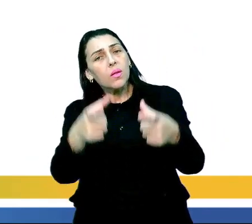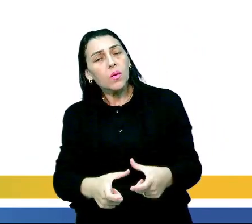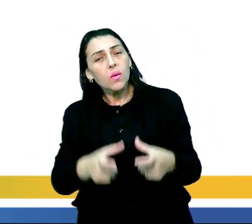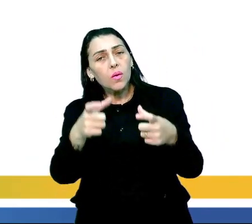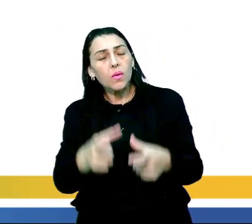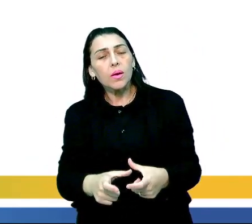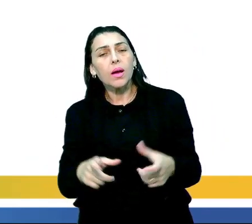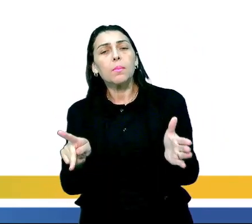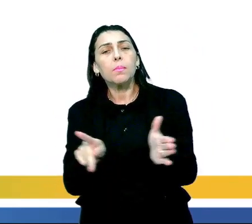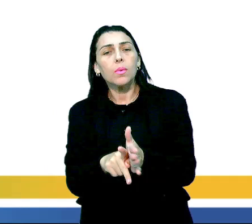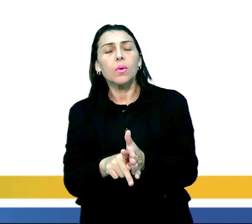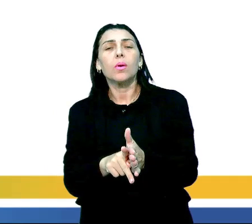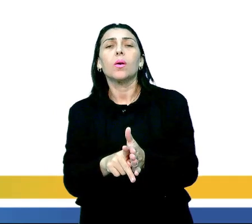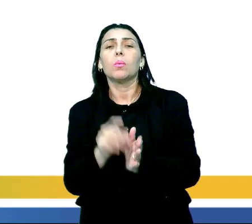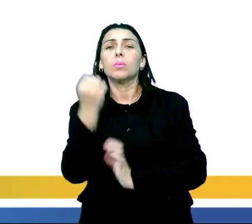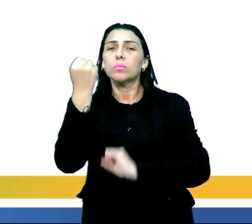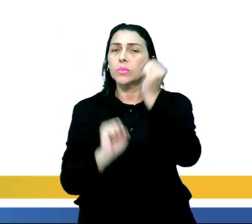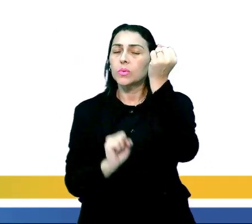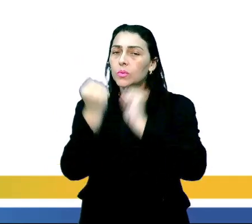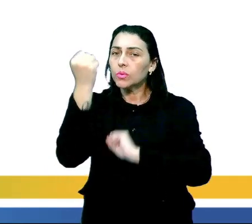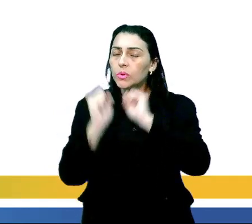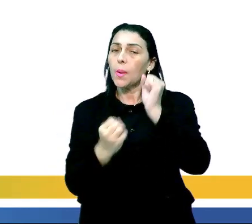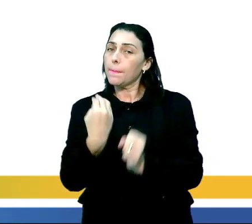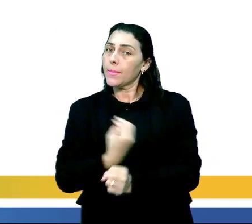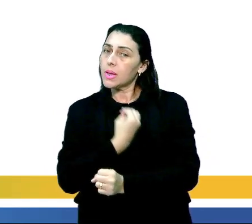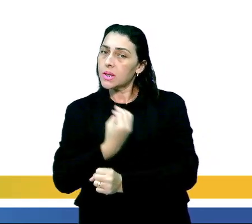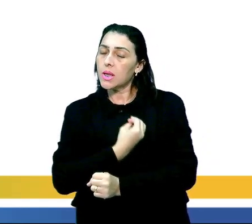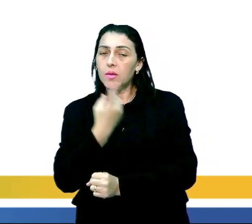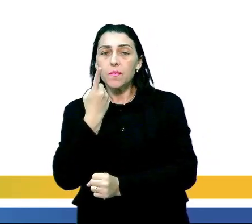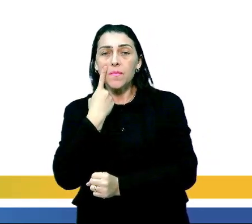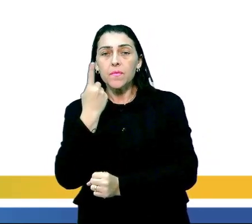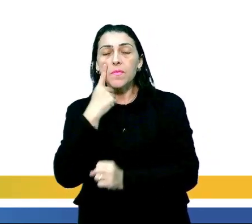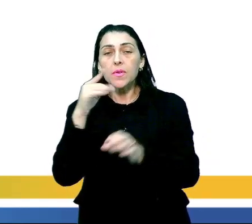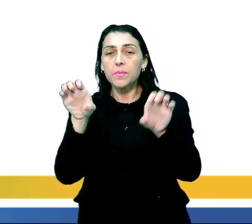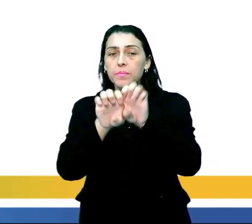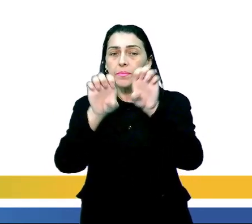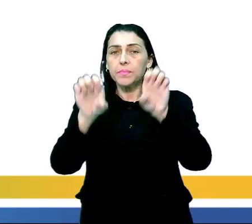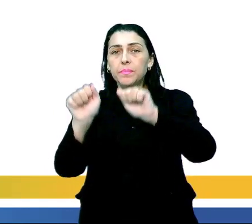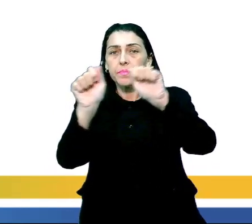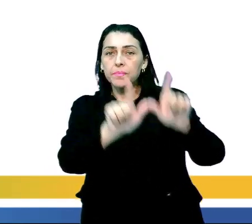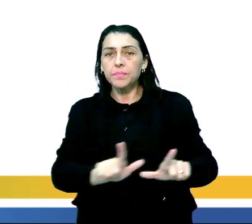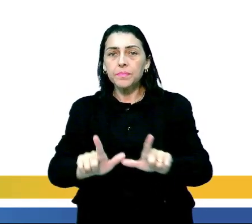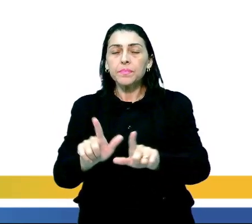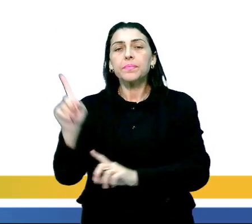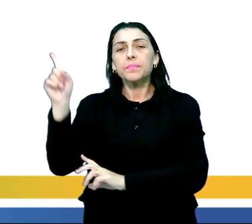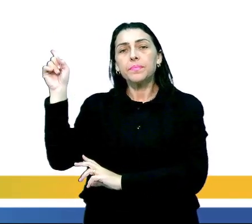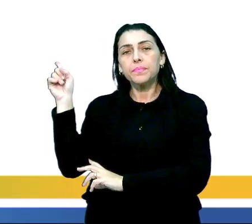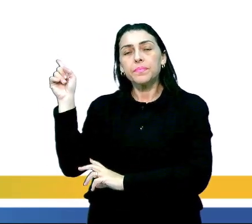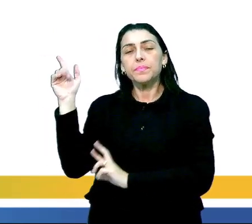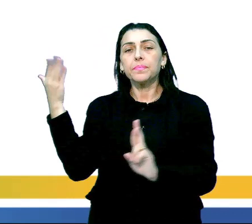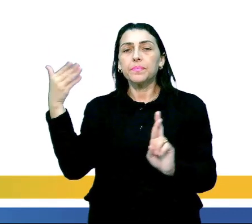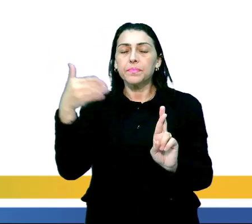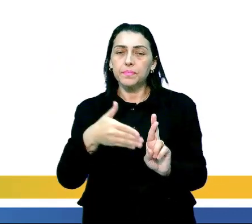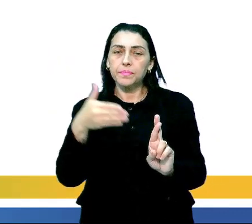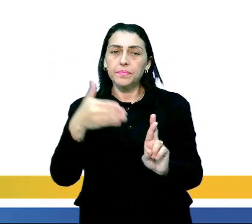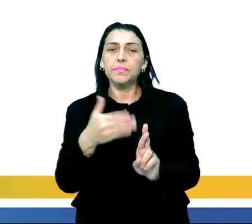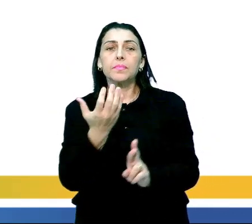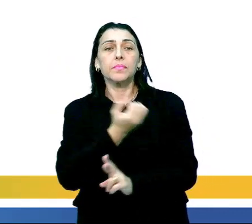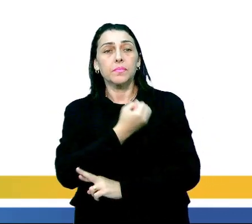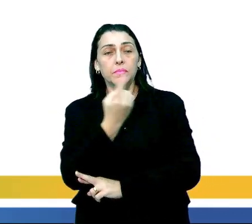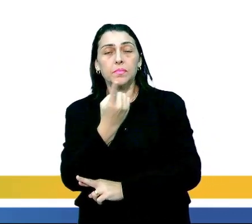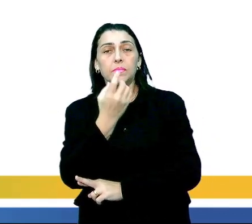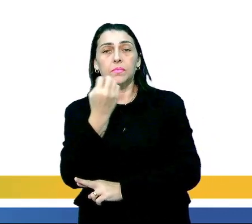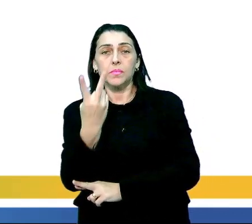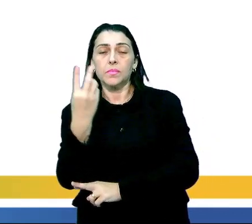com expressiva atividade industrial. Aqui vocês vão ver um esqueminha no slide, representados aí pelo número